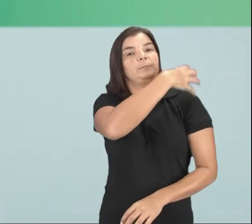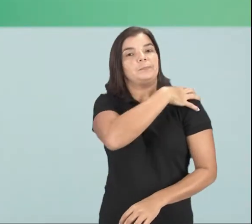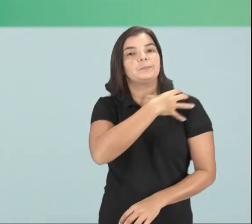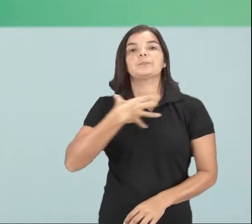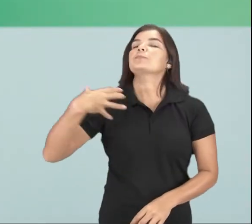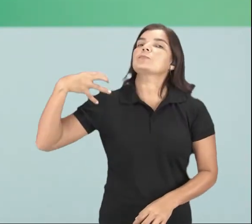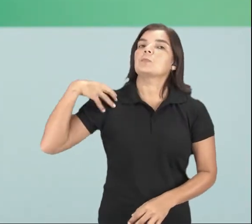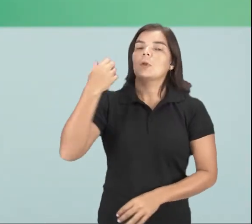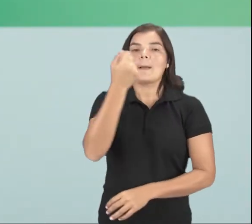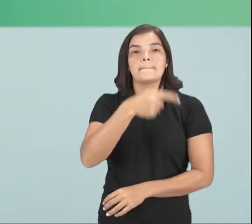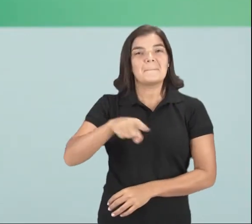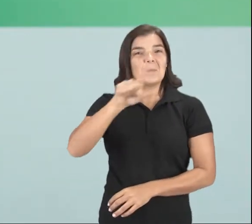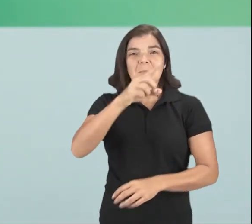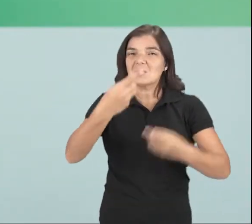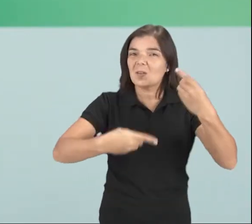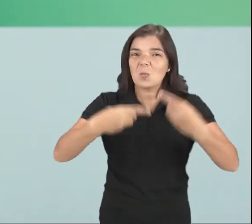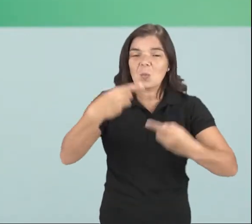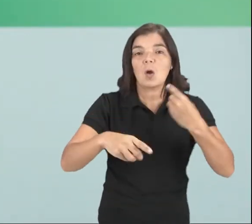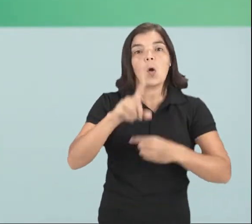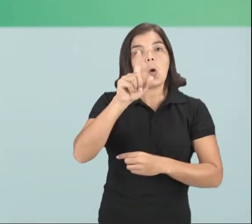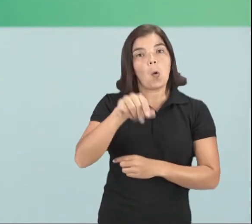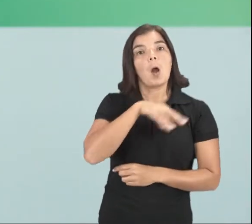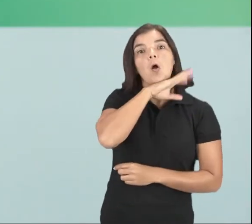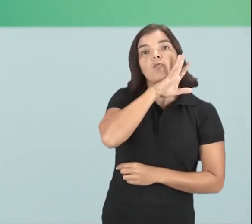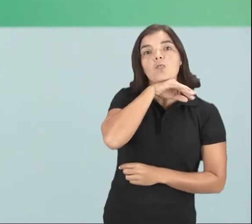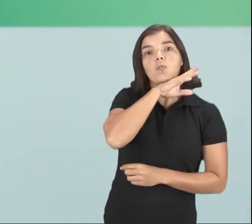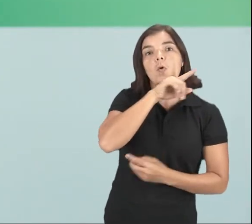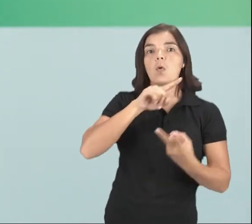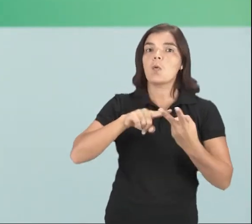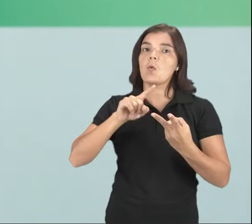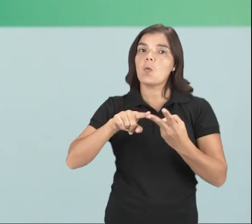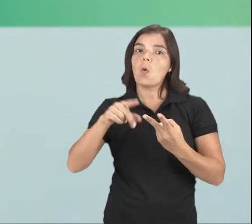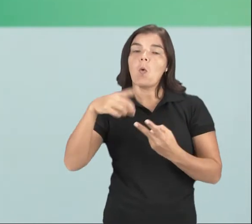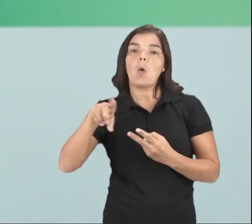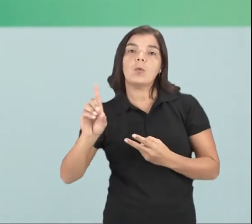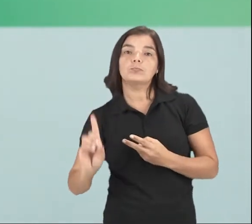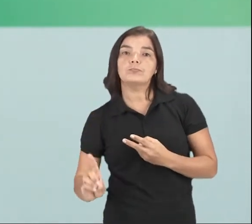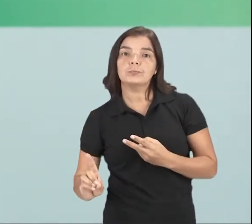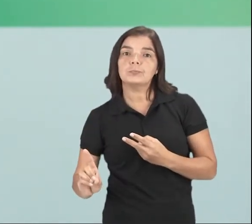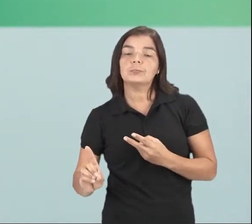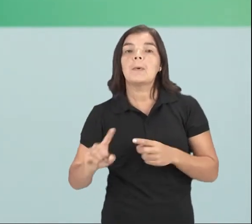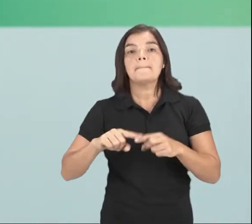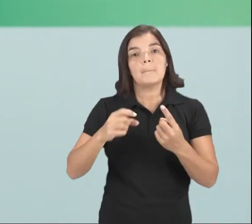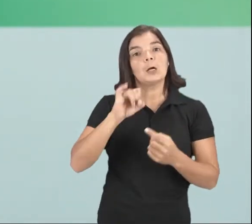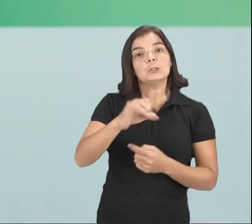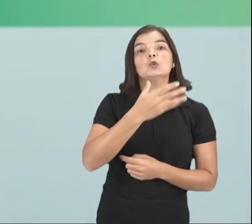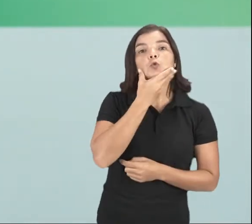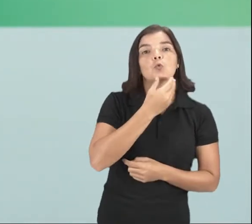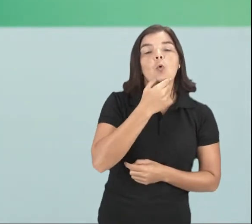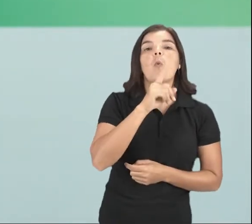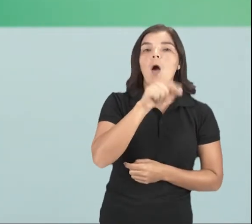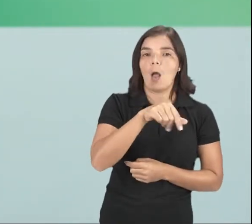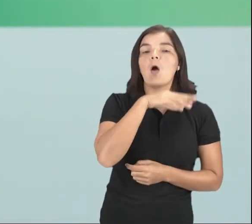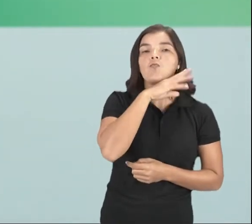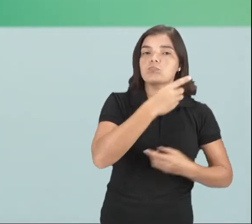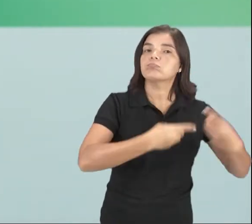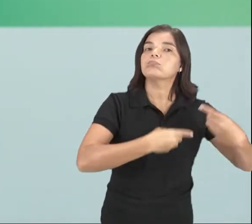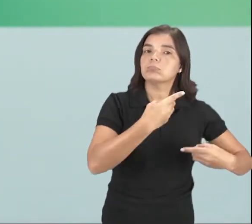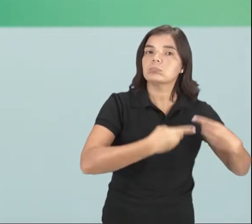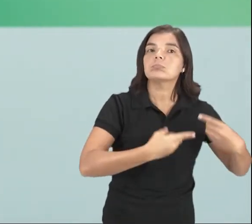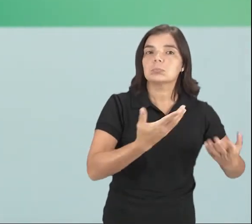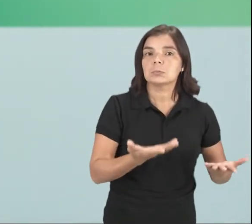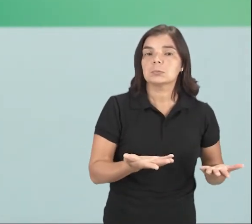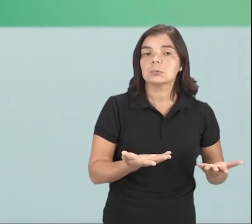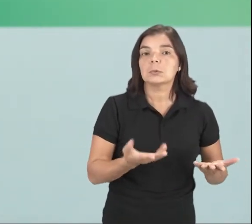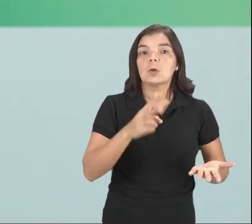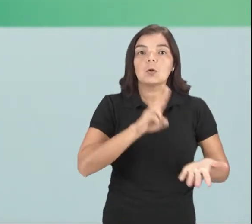não precisa da política ou é um animal ou é um deus. Porque se ele for um homem, ele é um animal político.